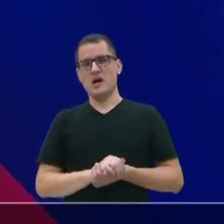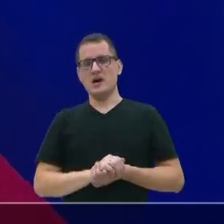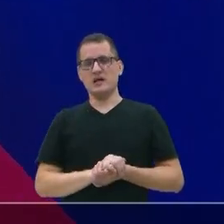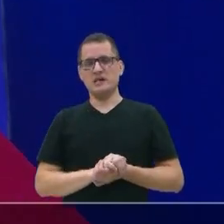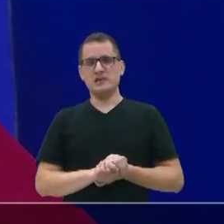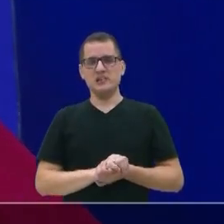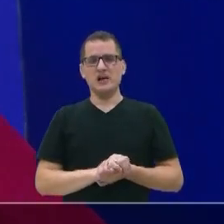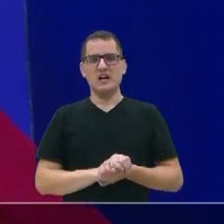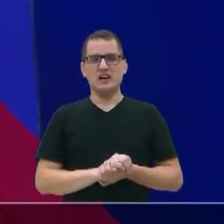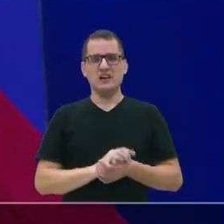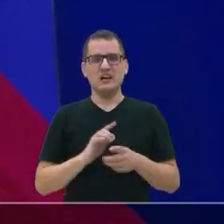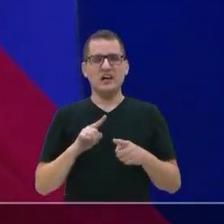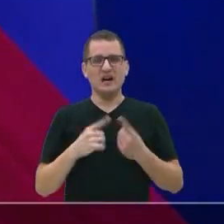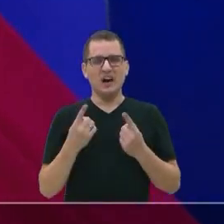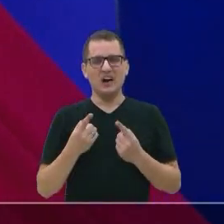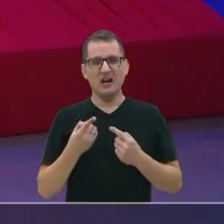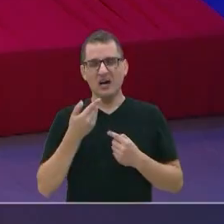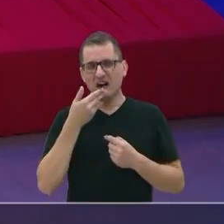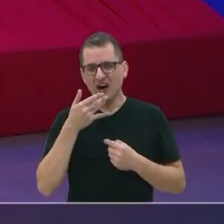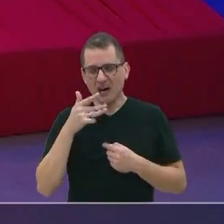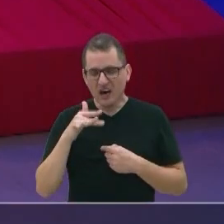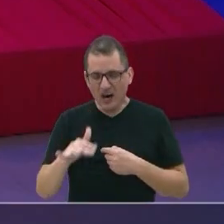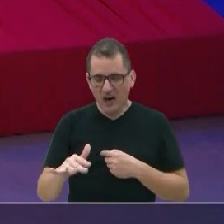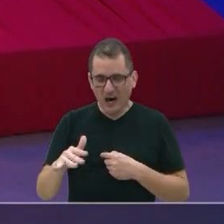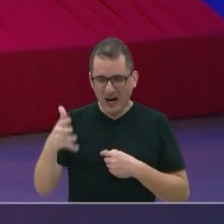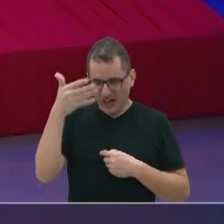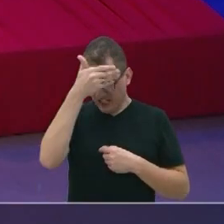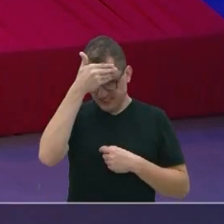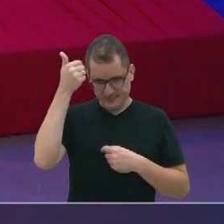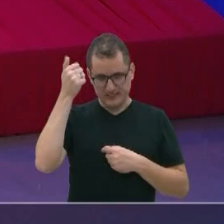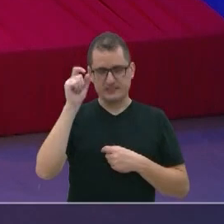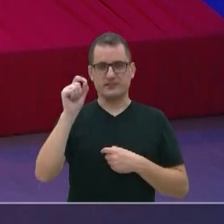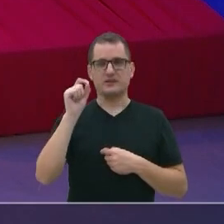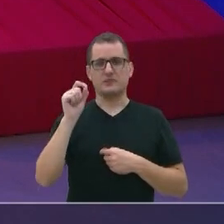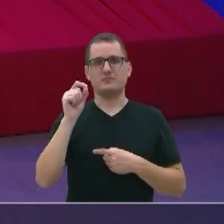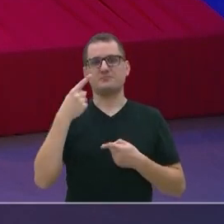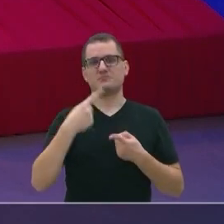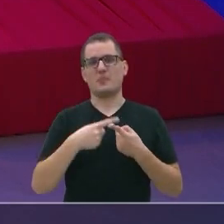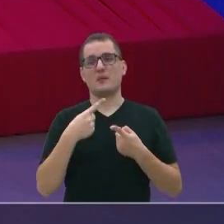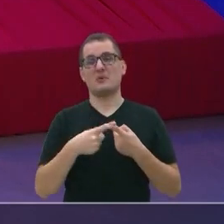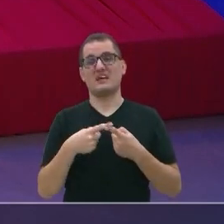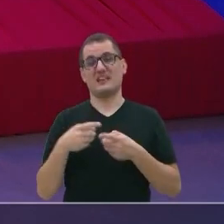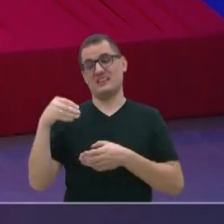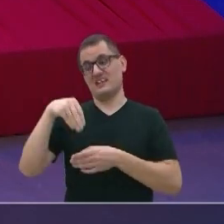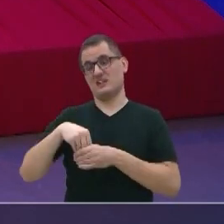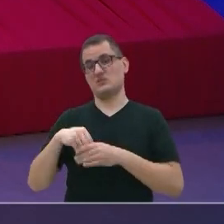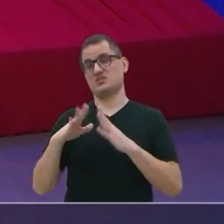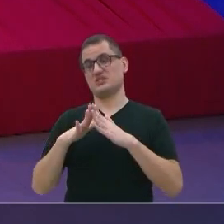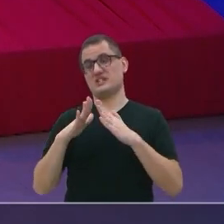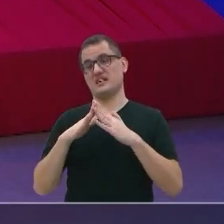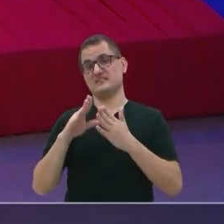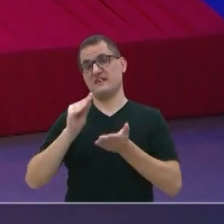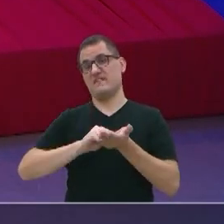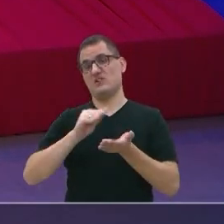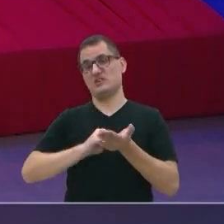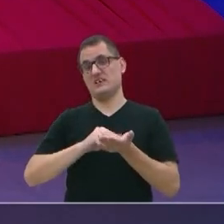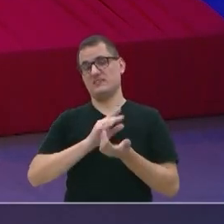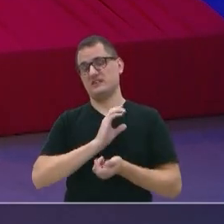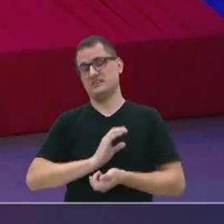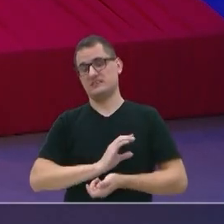Mas esqueciam, por conta de uma catequese dentro de casa, de